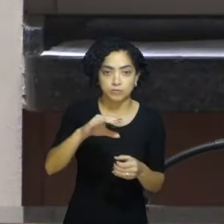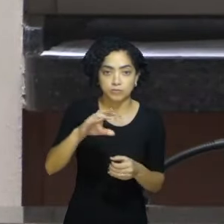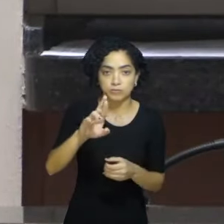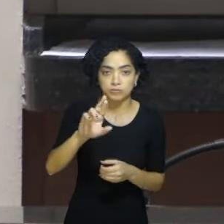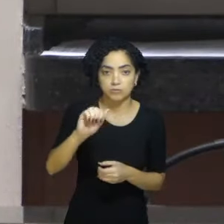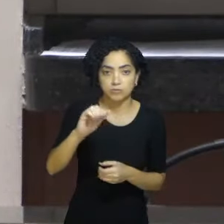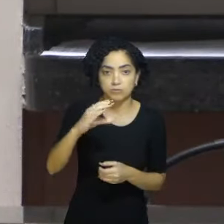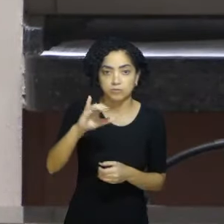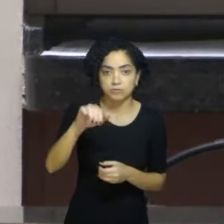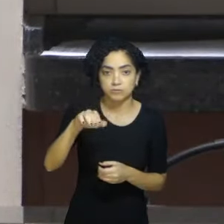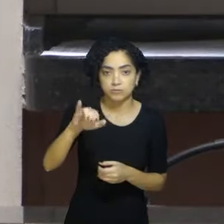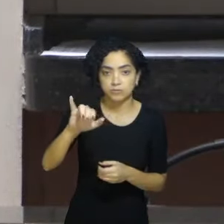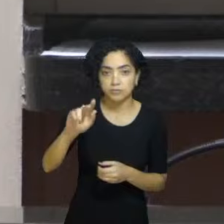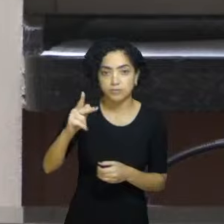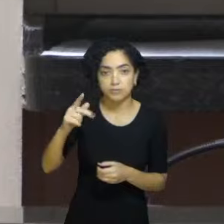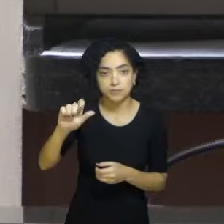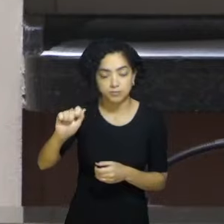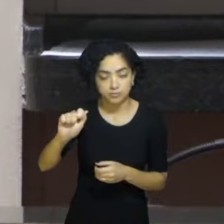14 vereadores,